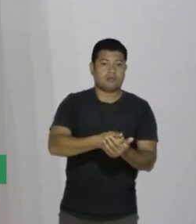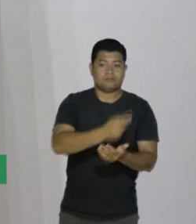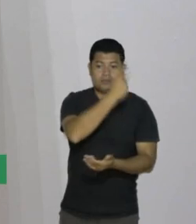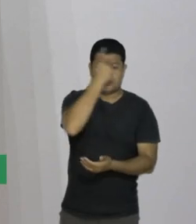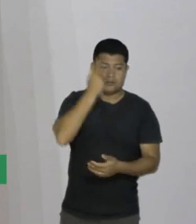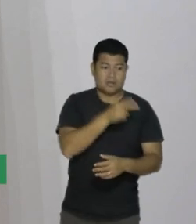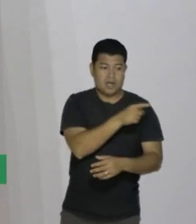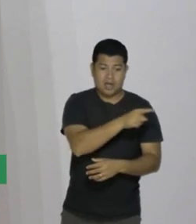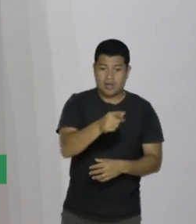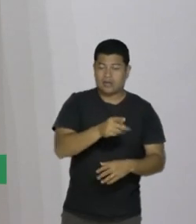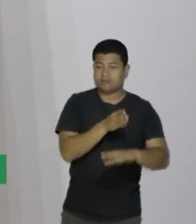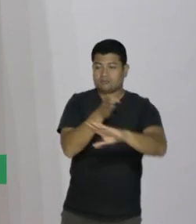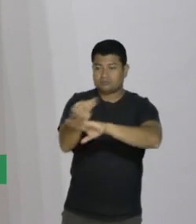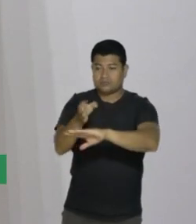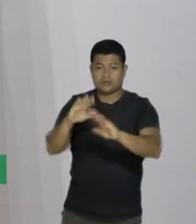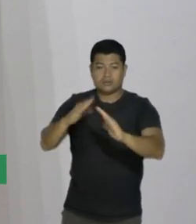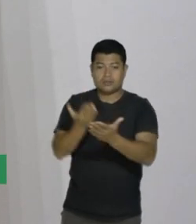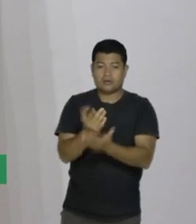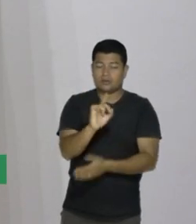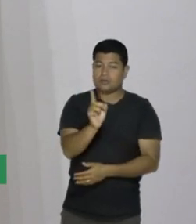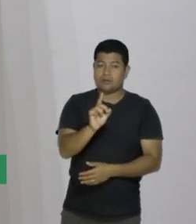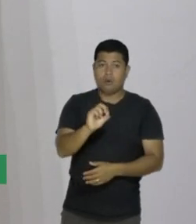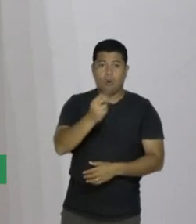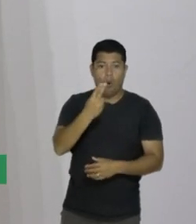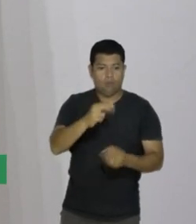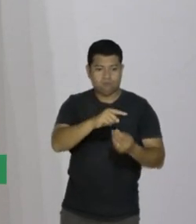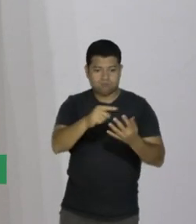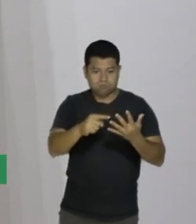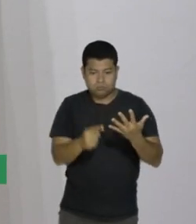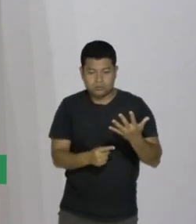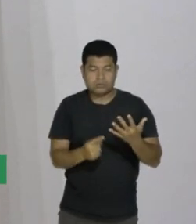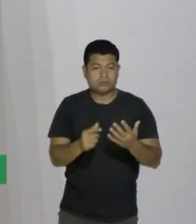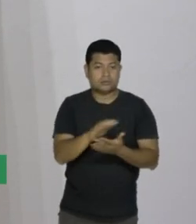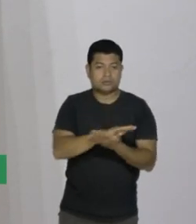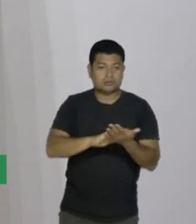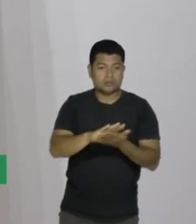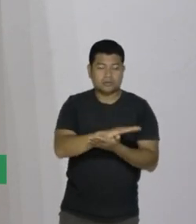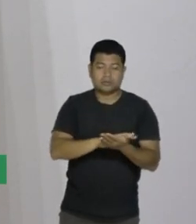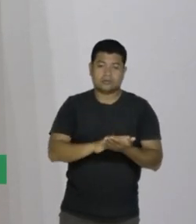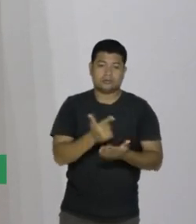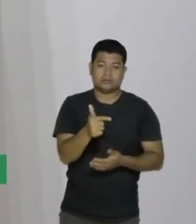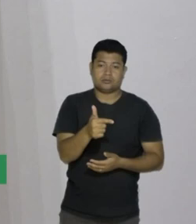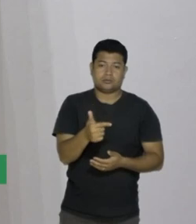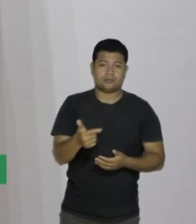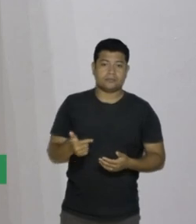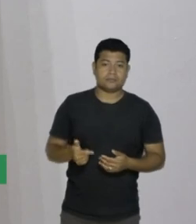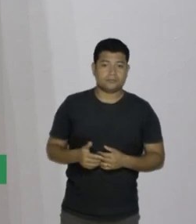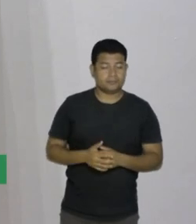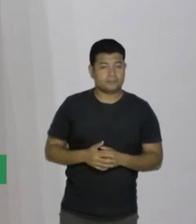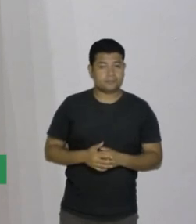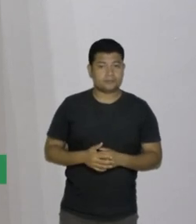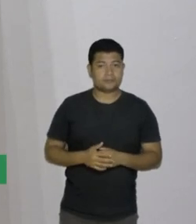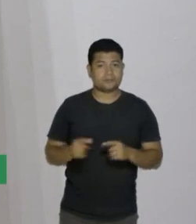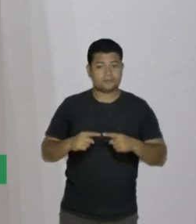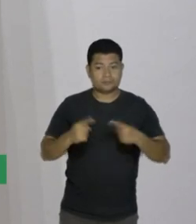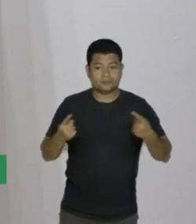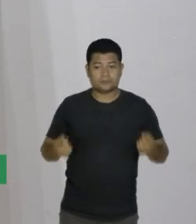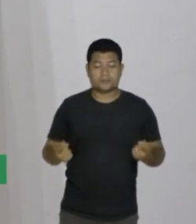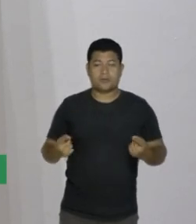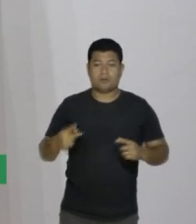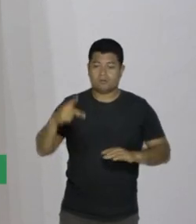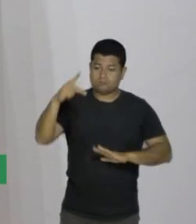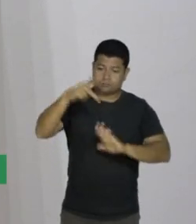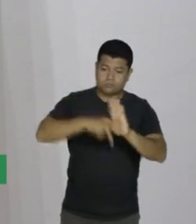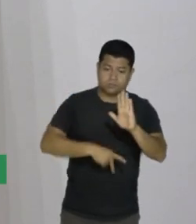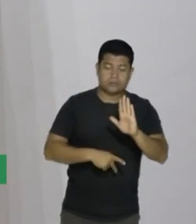o requisito para estabelecido da frequência mínima e das notas então o programa como um todo não